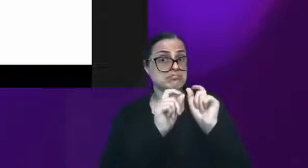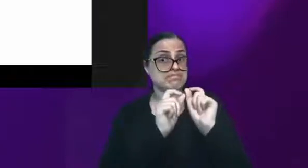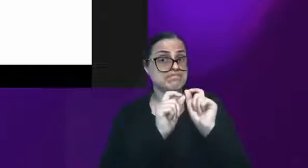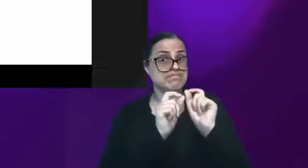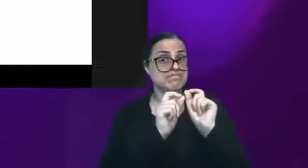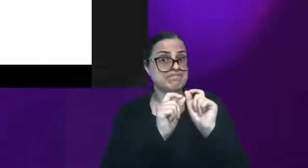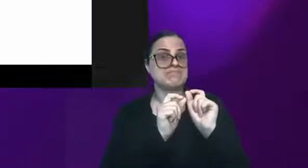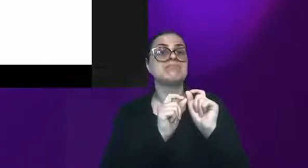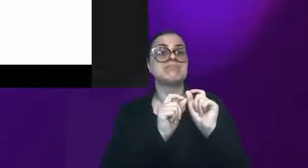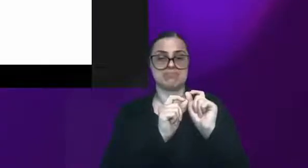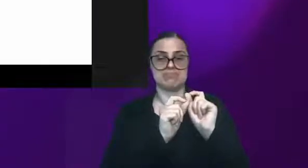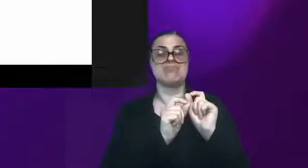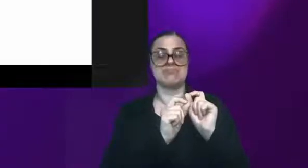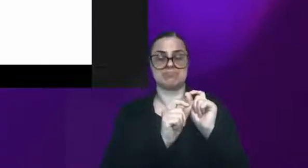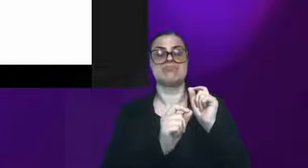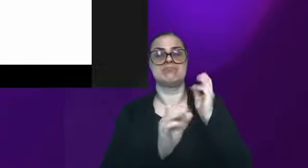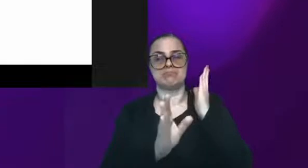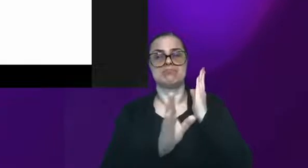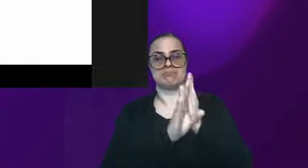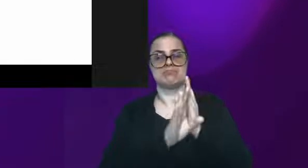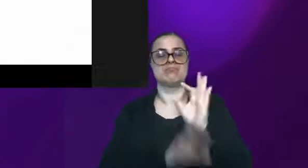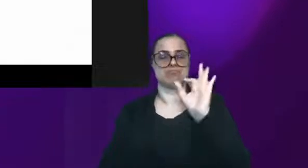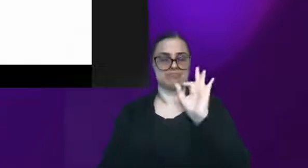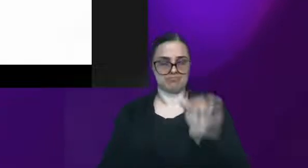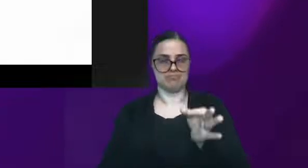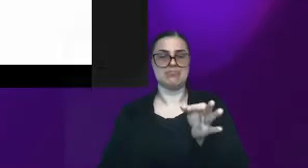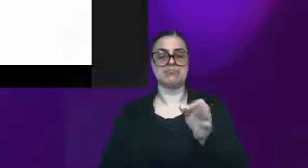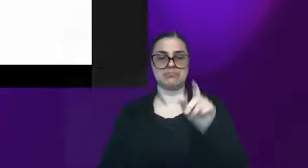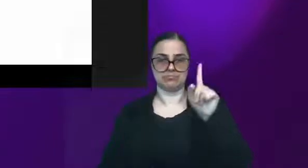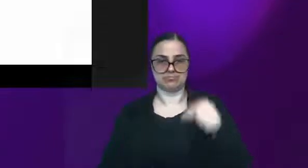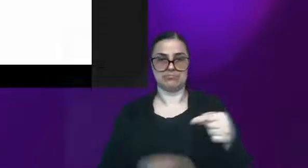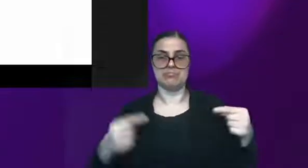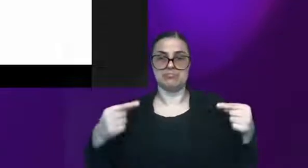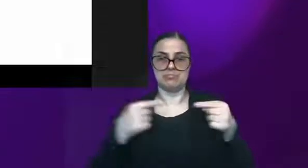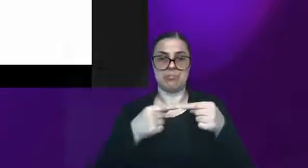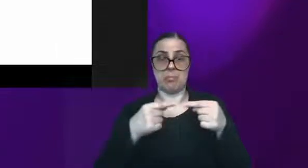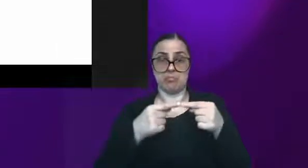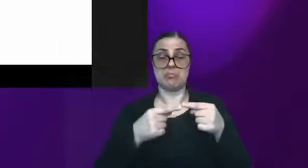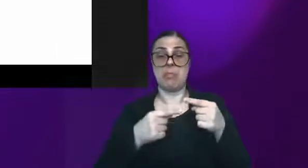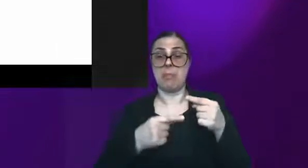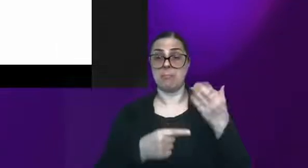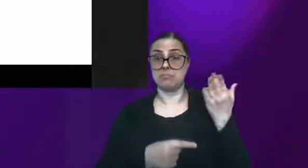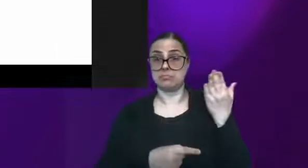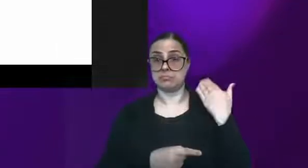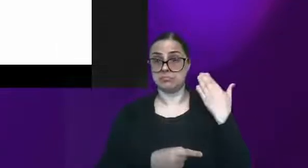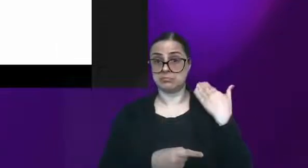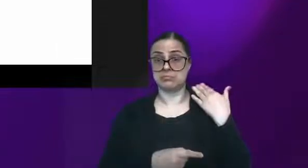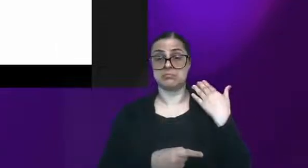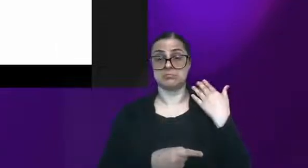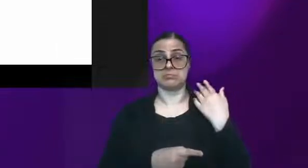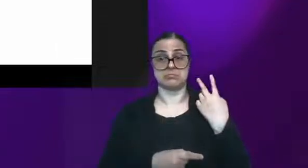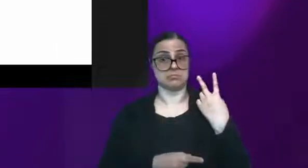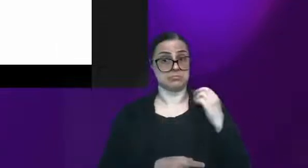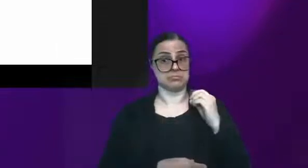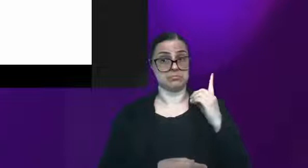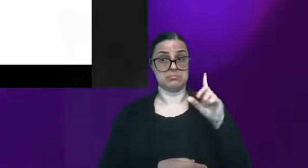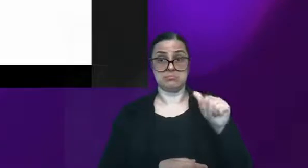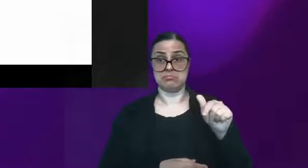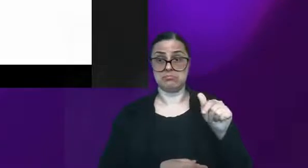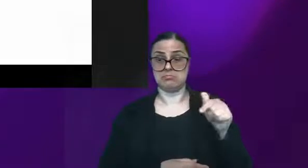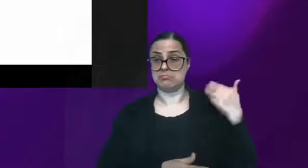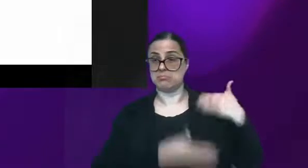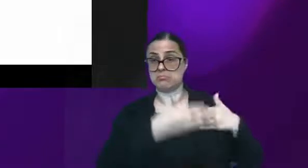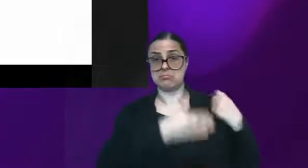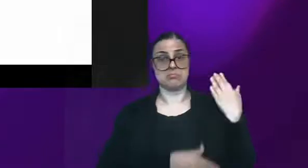o colangiocarcinoma e em reunião multidisciplinar, isto era em 2007, nesta altura não fazíamos cirurgia ex situ,